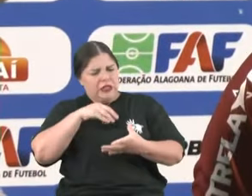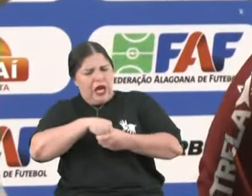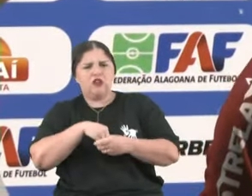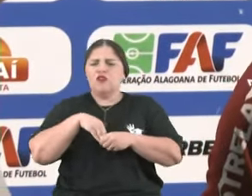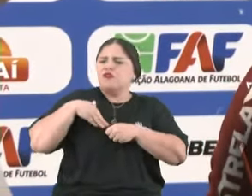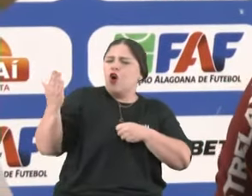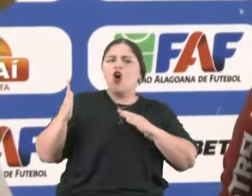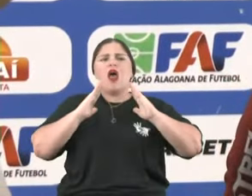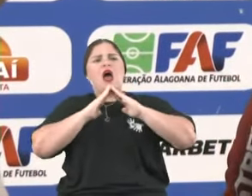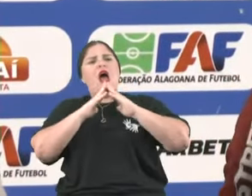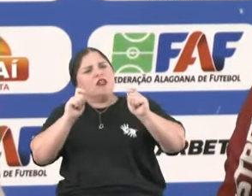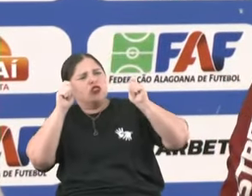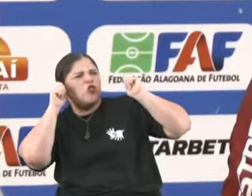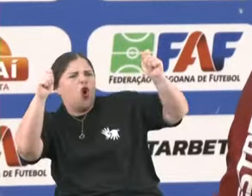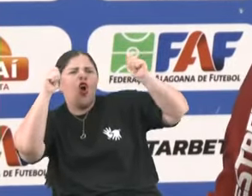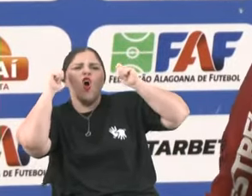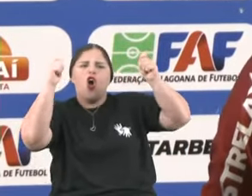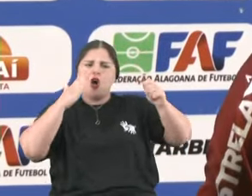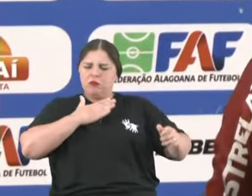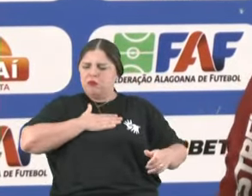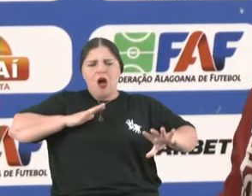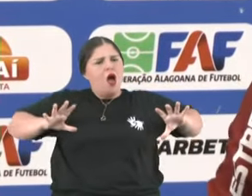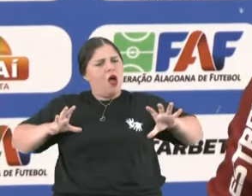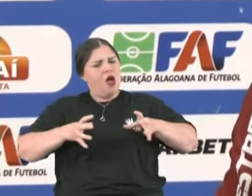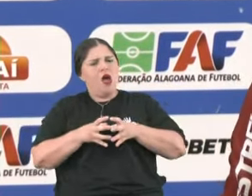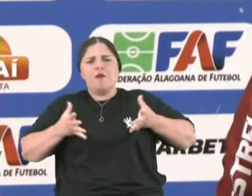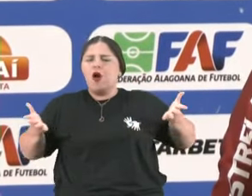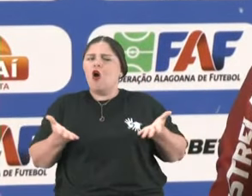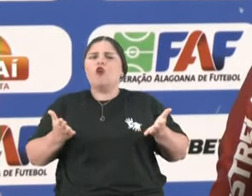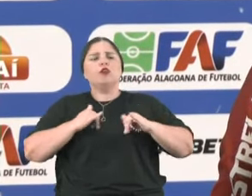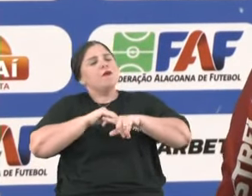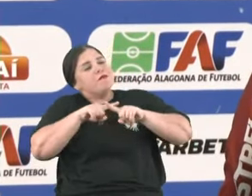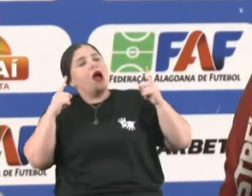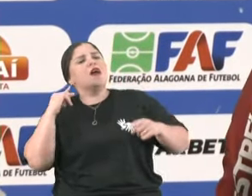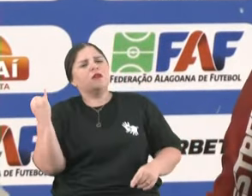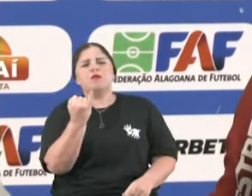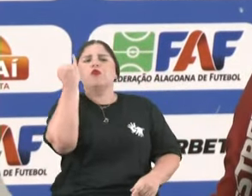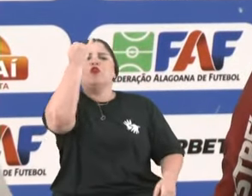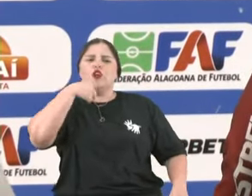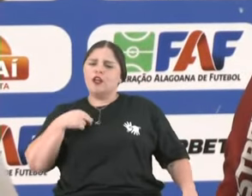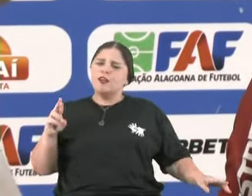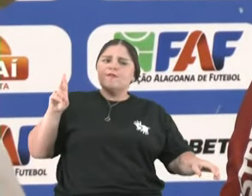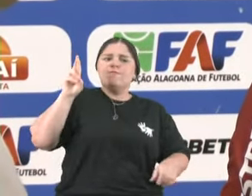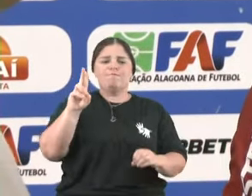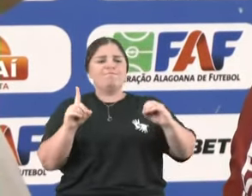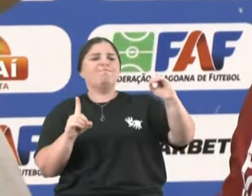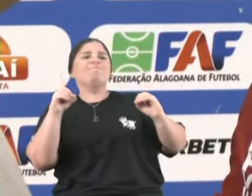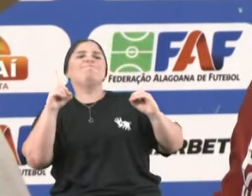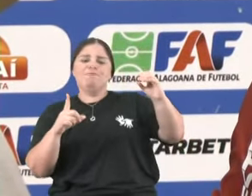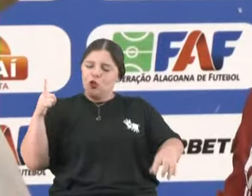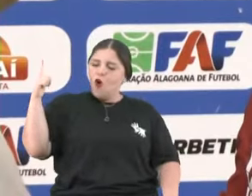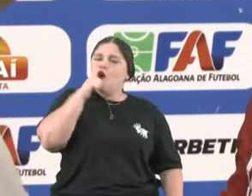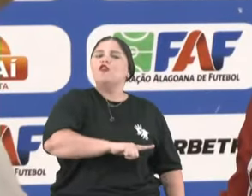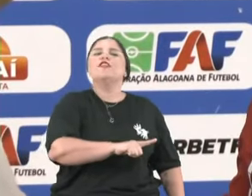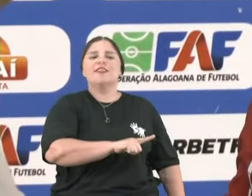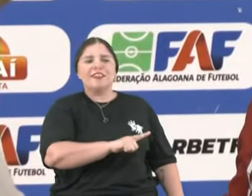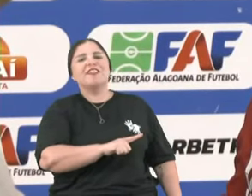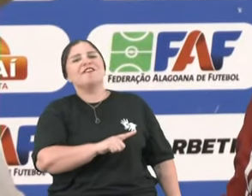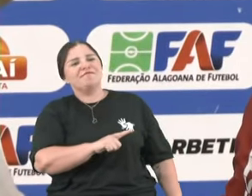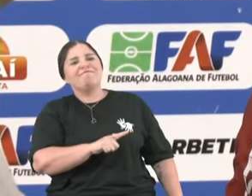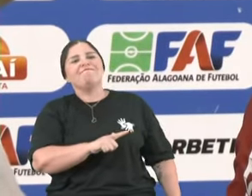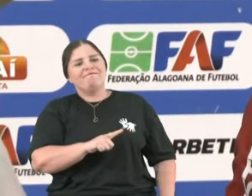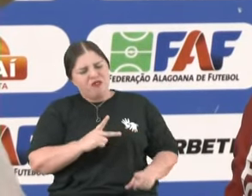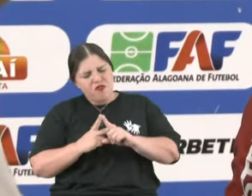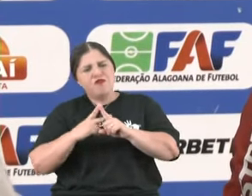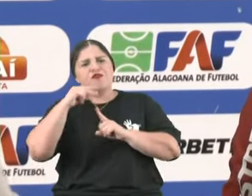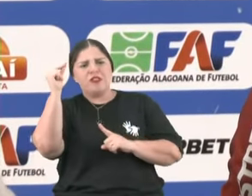minha torcida, não comemorei com a torcida deles. Mas enfim, o importante foi o resultado no final. Conseguimos conquistar uma grande vitória hoje aqui,